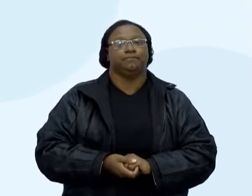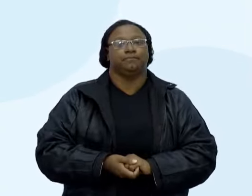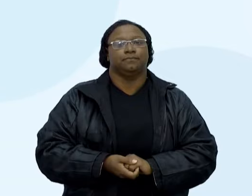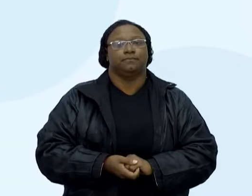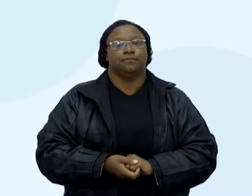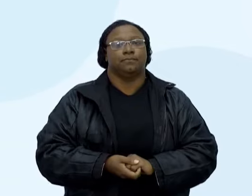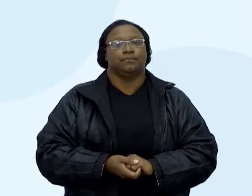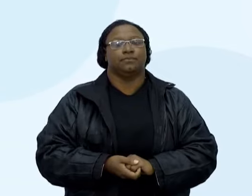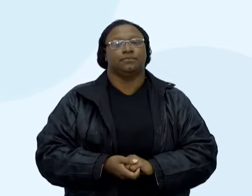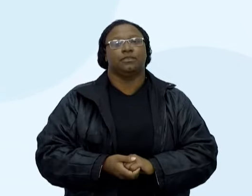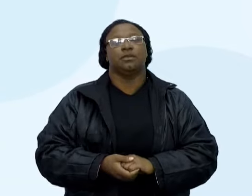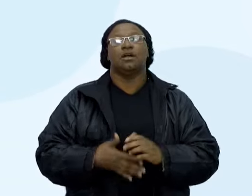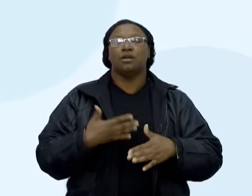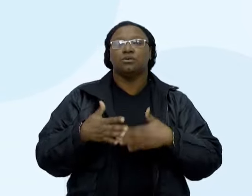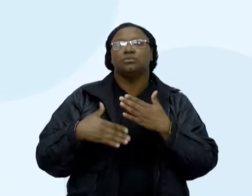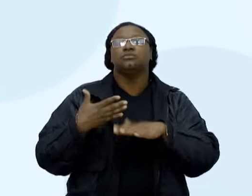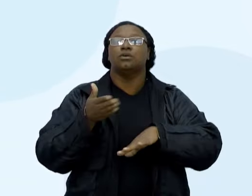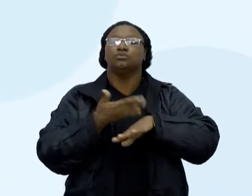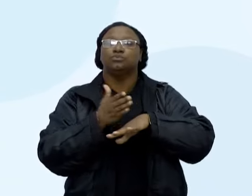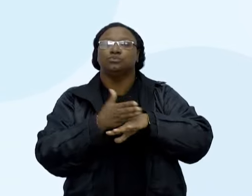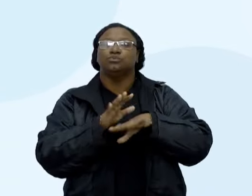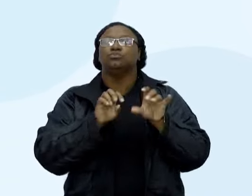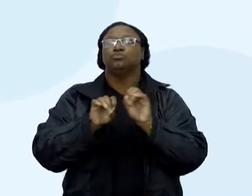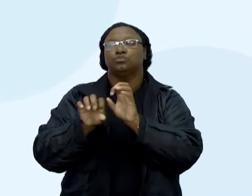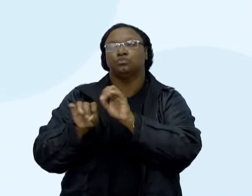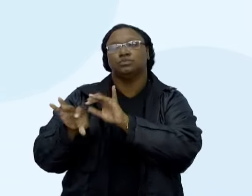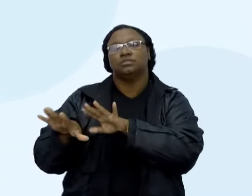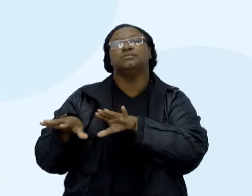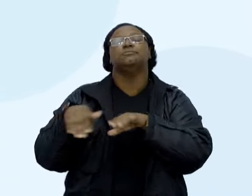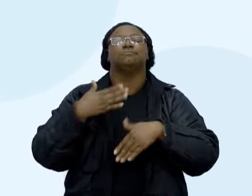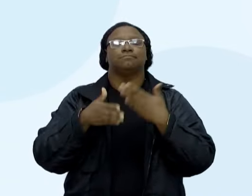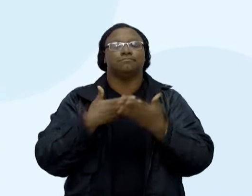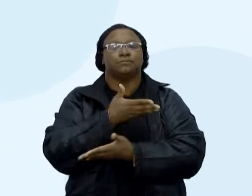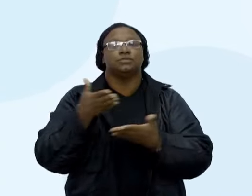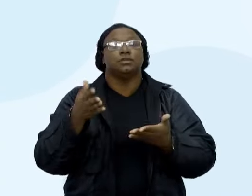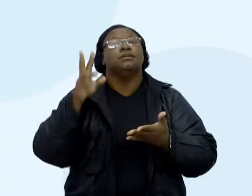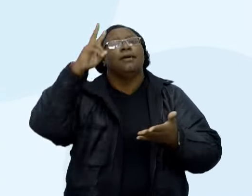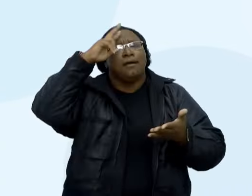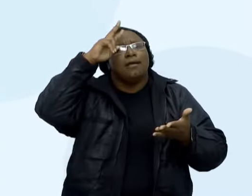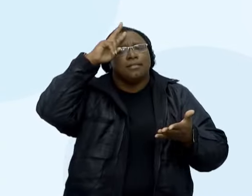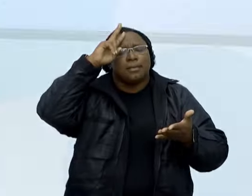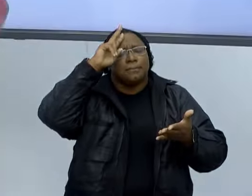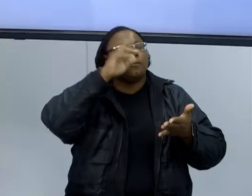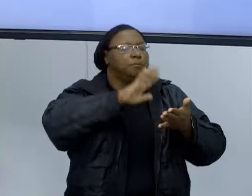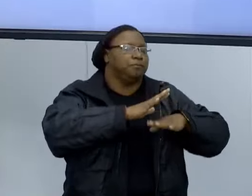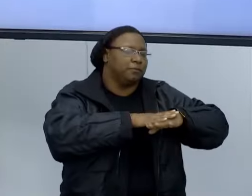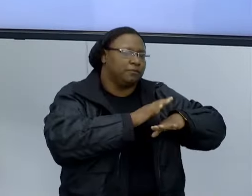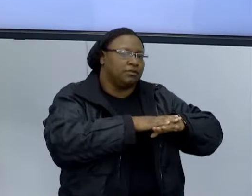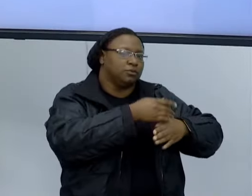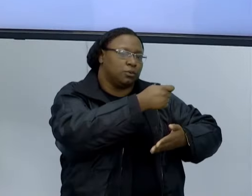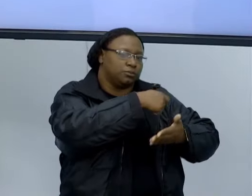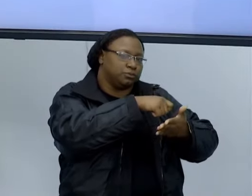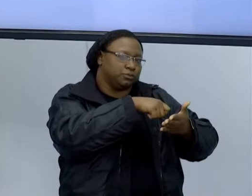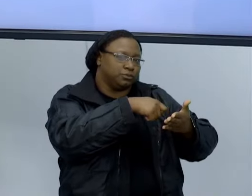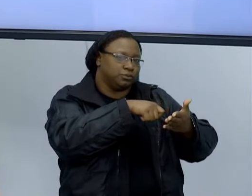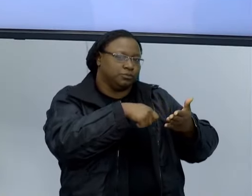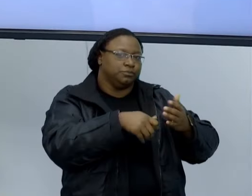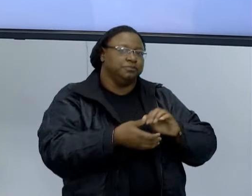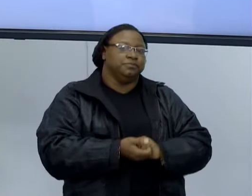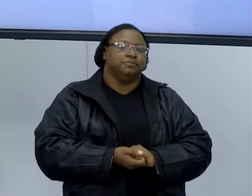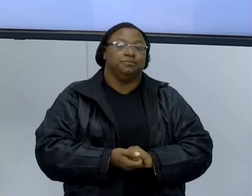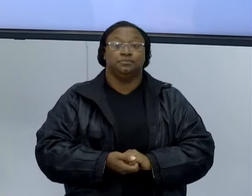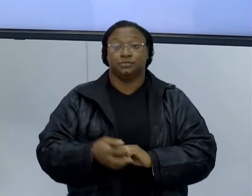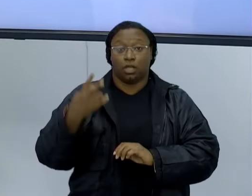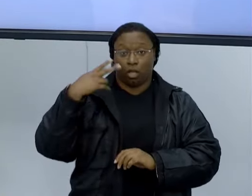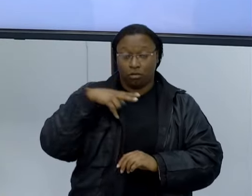colocar como os costumes e orientações que a gente coloca aí. Não vai esquecer também, faz aí, pode voltar para mim um minutinho para conversar com o pessoal que está em casa